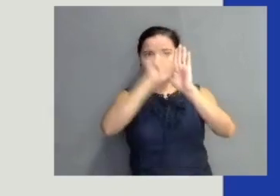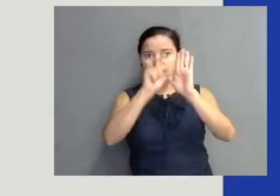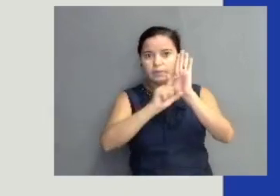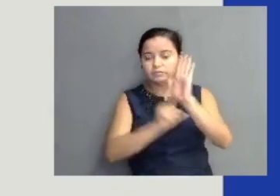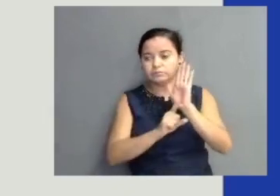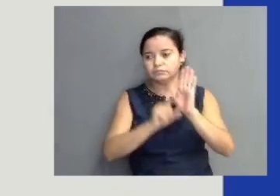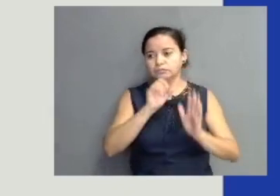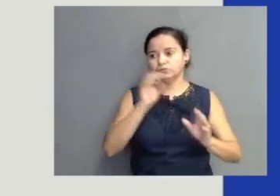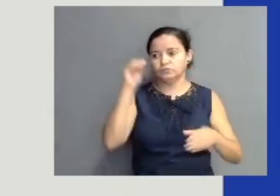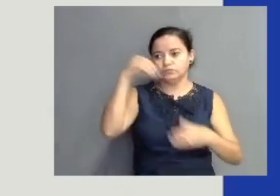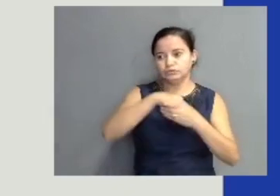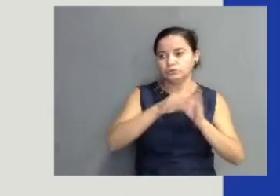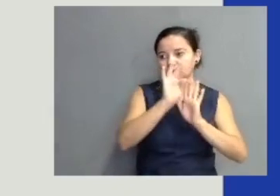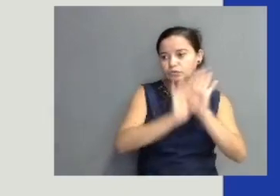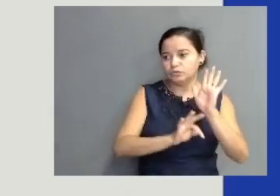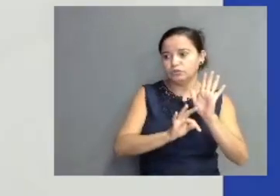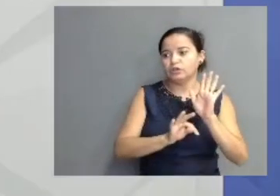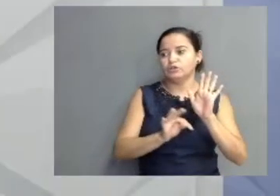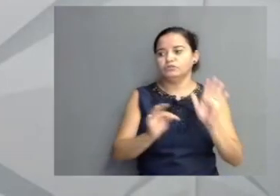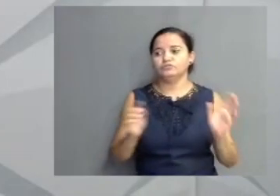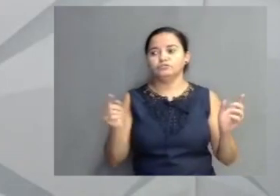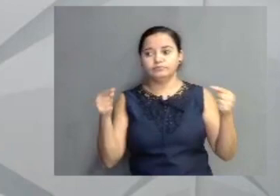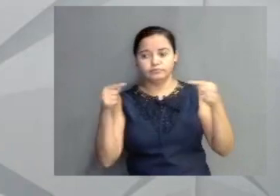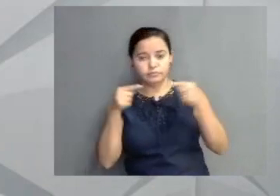entre si. Vou trazendo aqui para mim um momentinho.